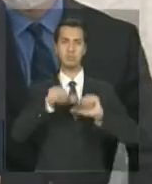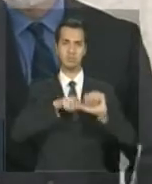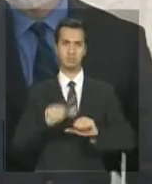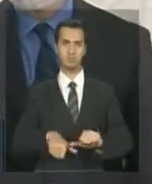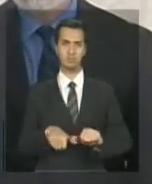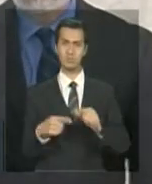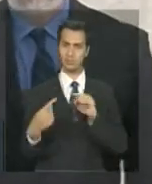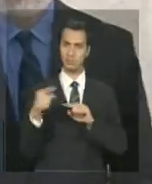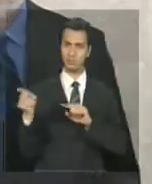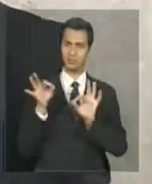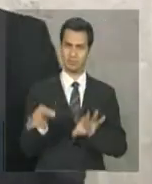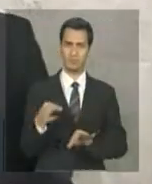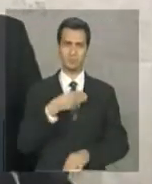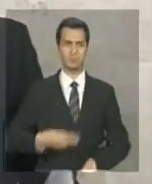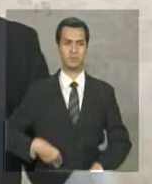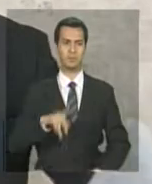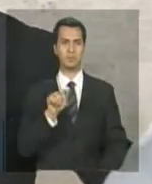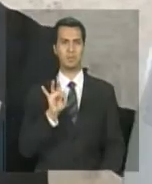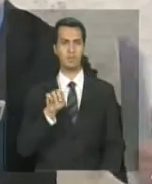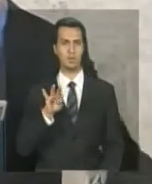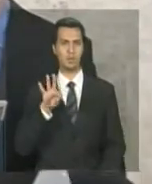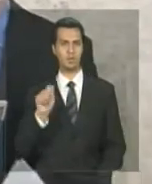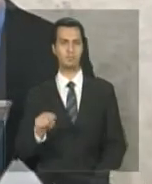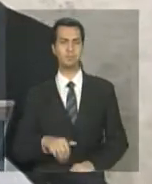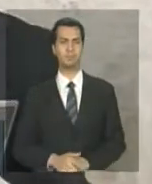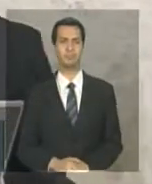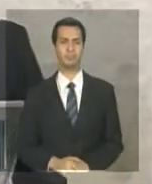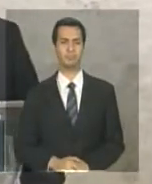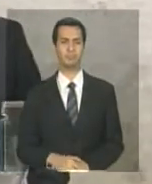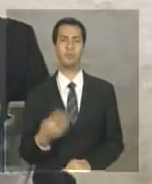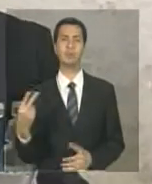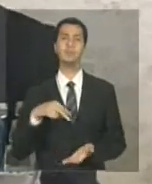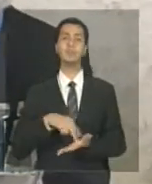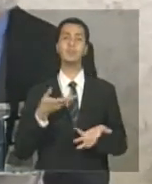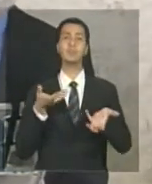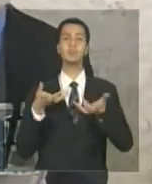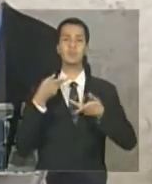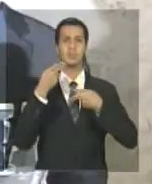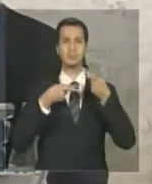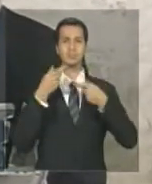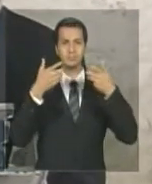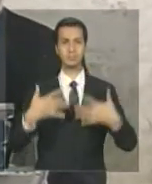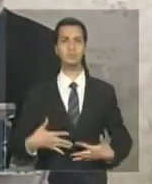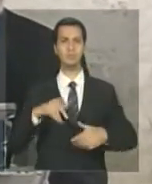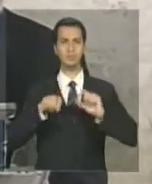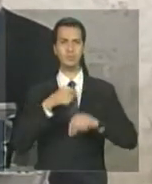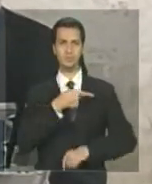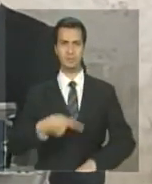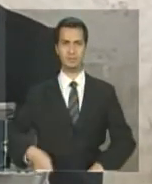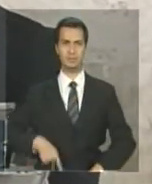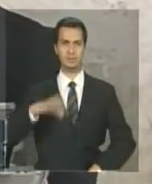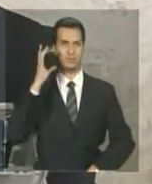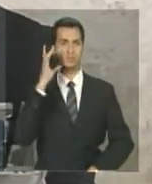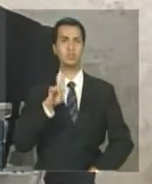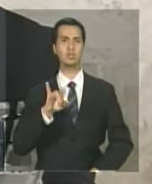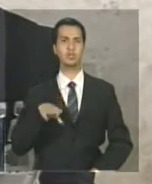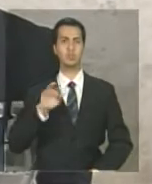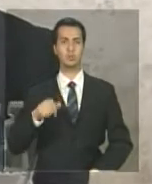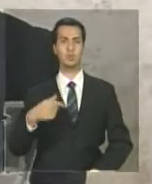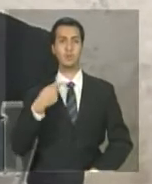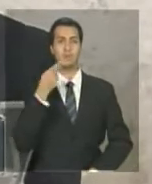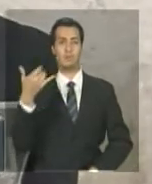Patriota? É Deixa o isso. ministro falar. Enfim, só comentar brevemente o telefonema e a presidenta me pediu para entrar em contato com a